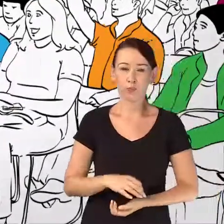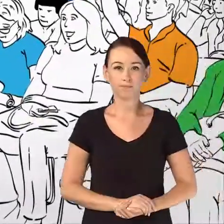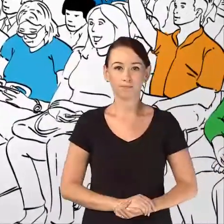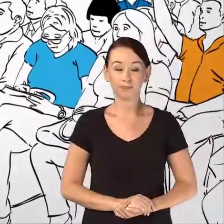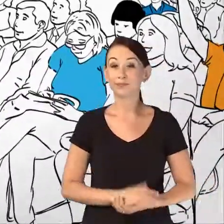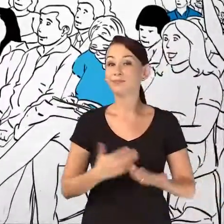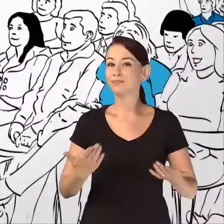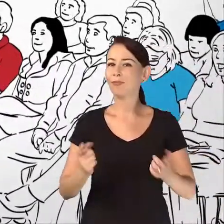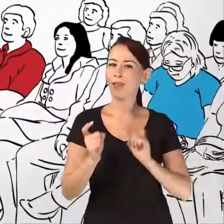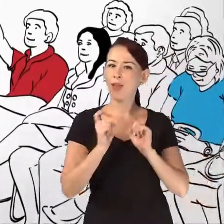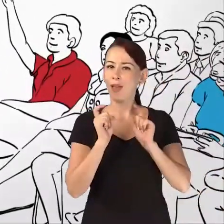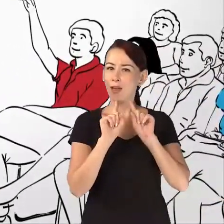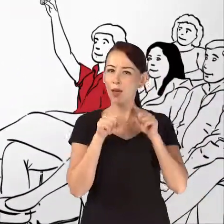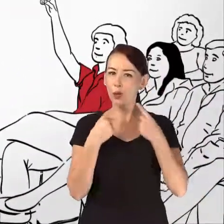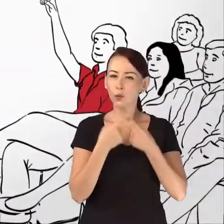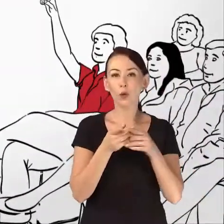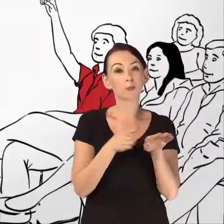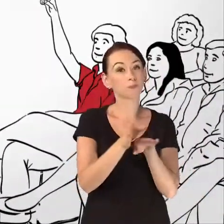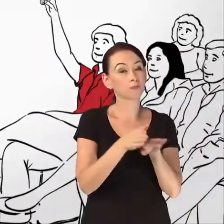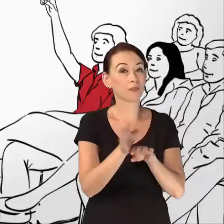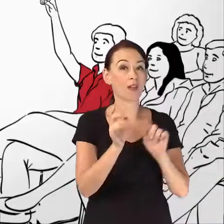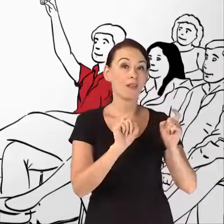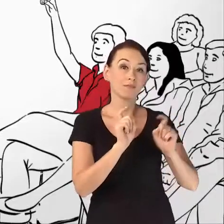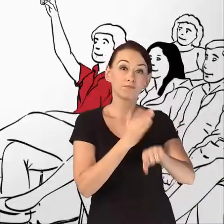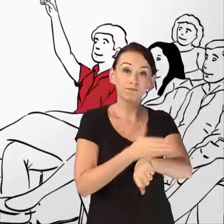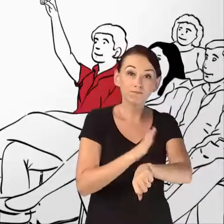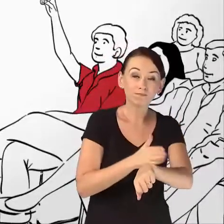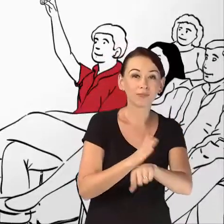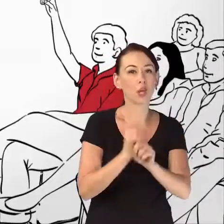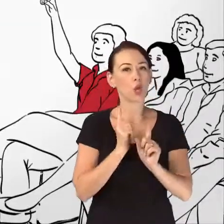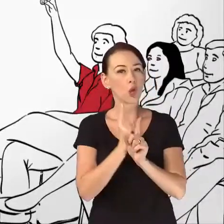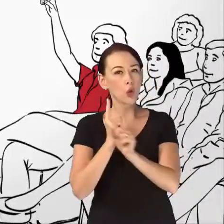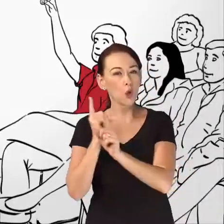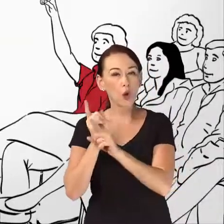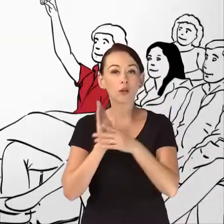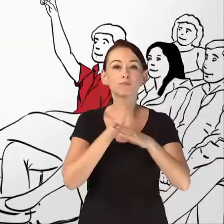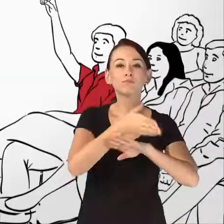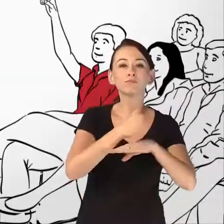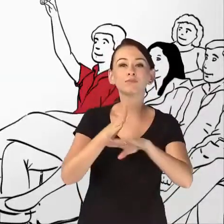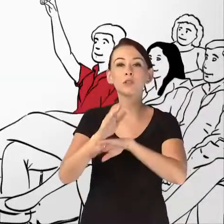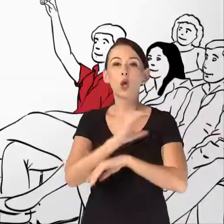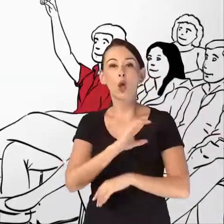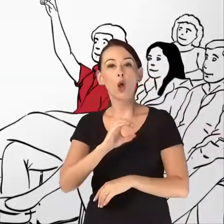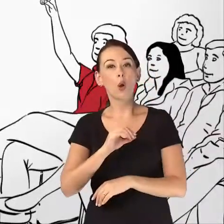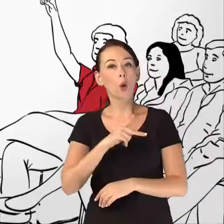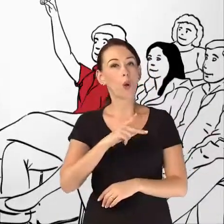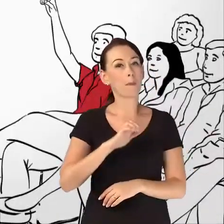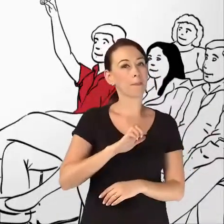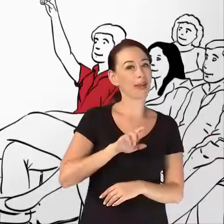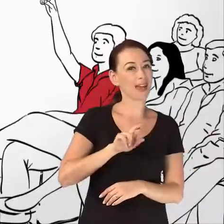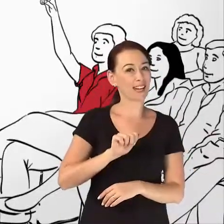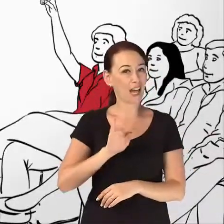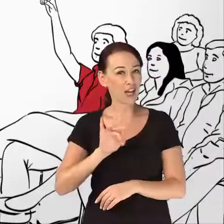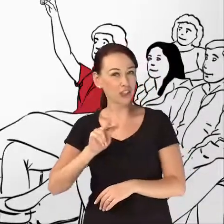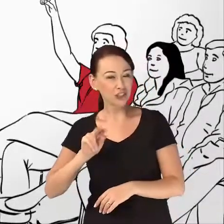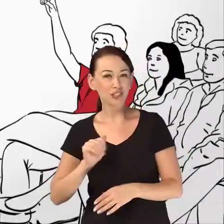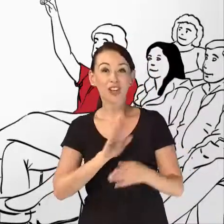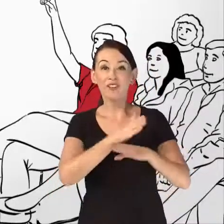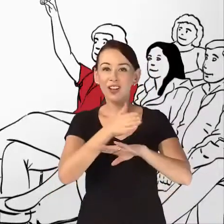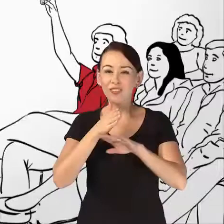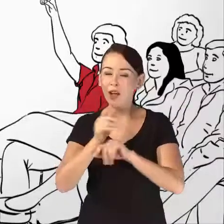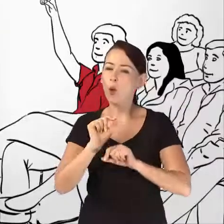resíduos. Reuniões, treinamentos, encontros, visitas às cooperativas e aterros sanitários